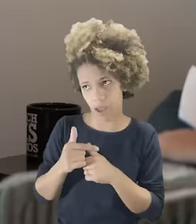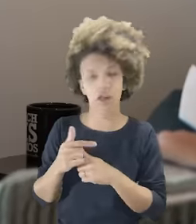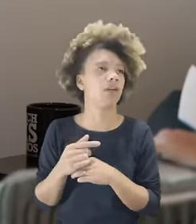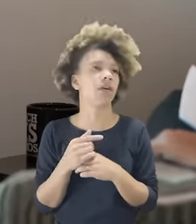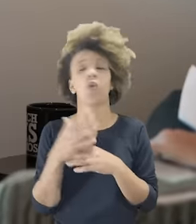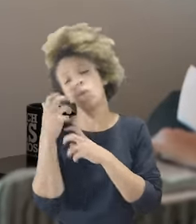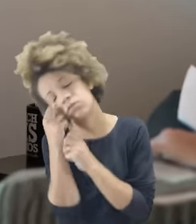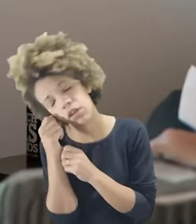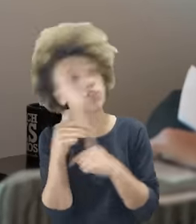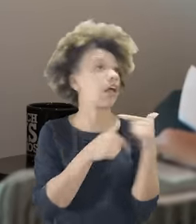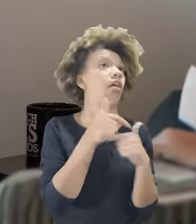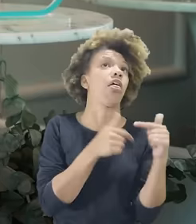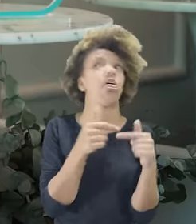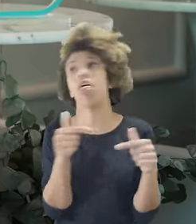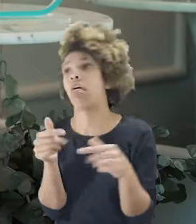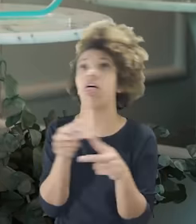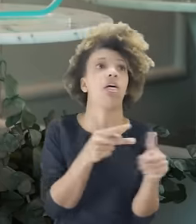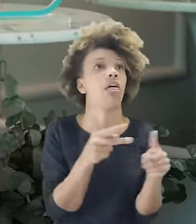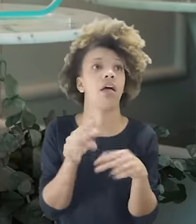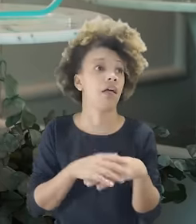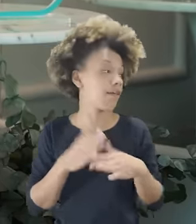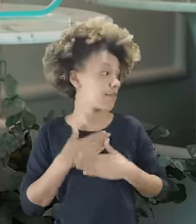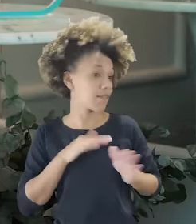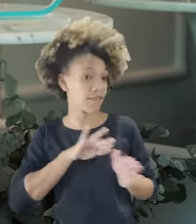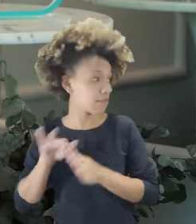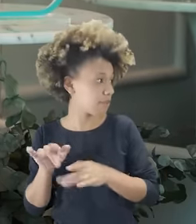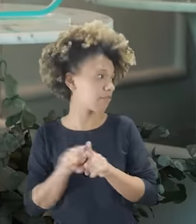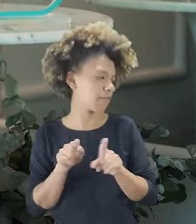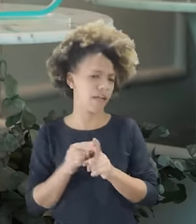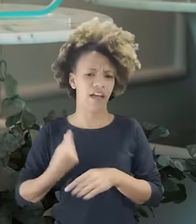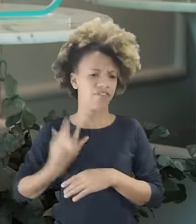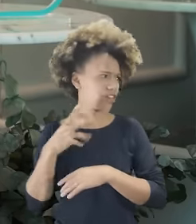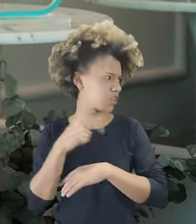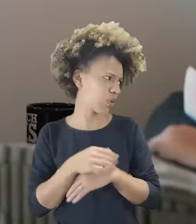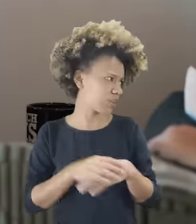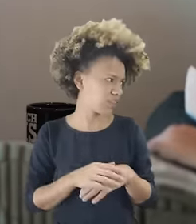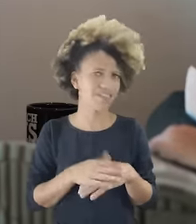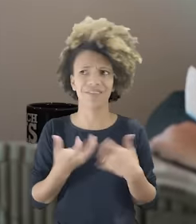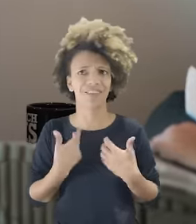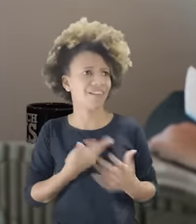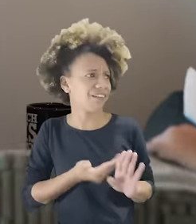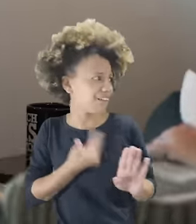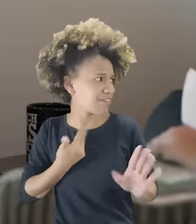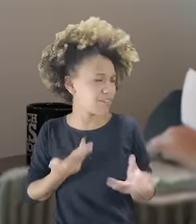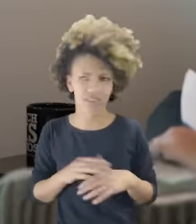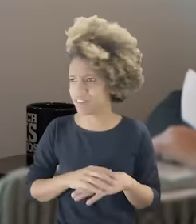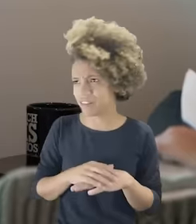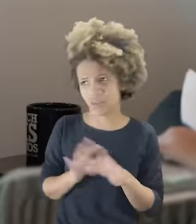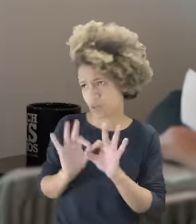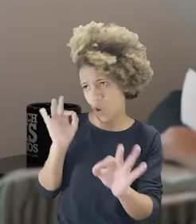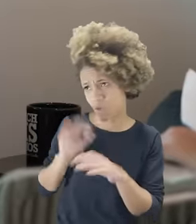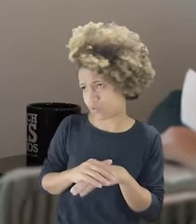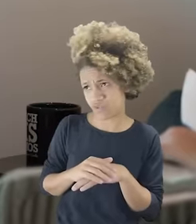dormem andando igual zumbi entendendo o curso de vender curso mas você tem que sair da zona de conforto eu levei a vida inteira para chegar nela você quer que eu saia imagina Tá longe dela